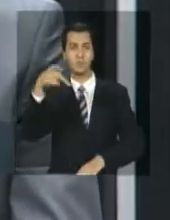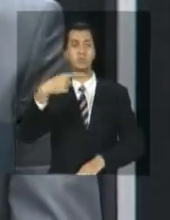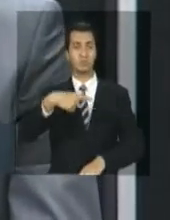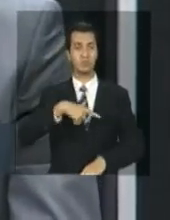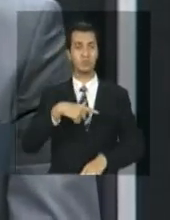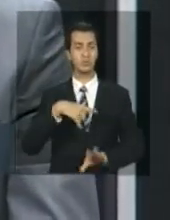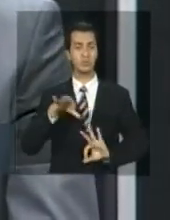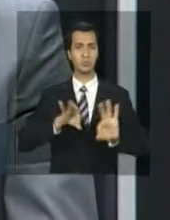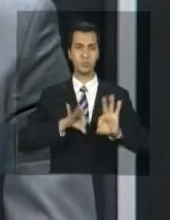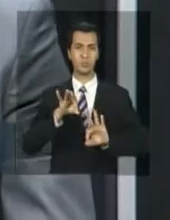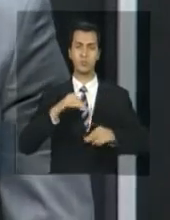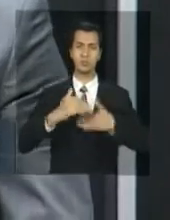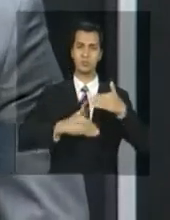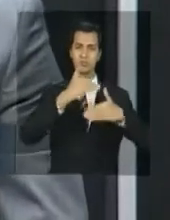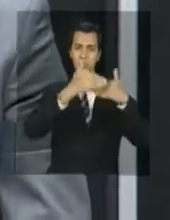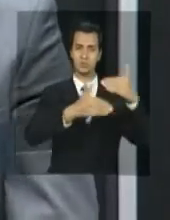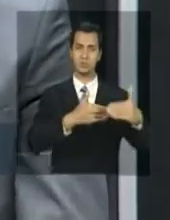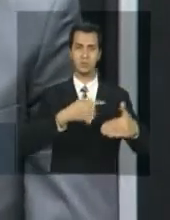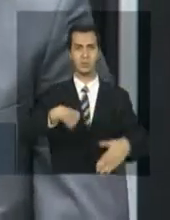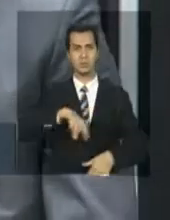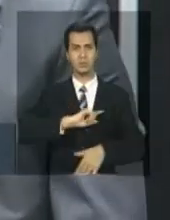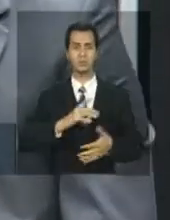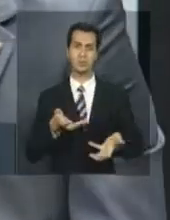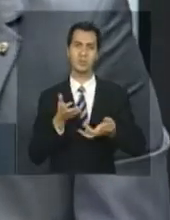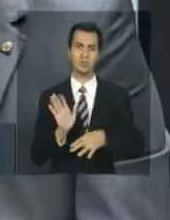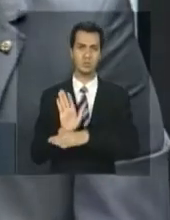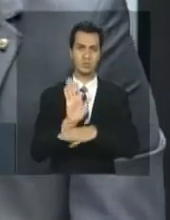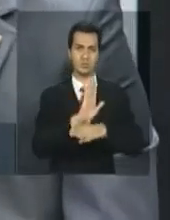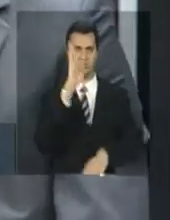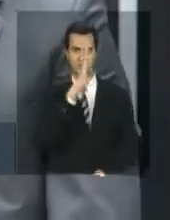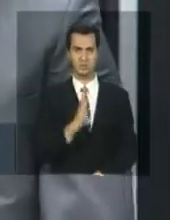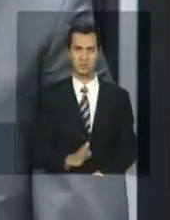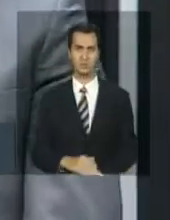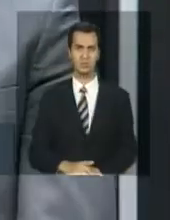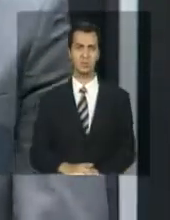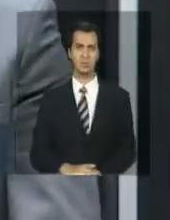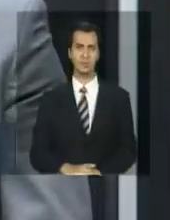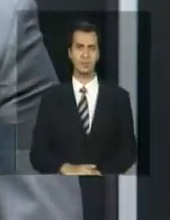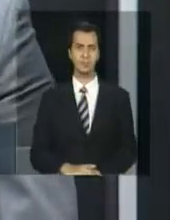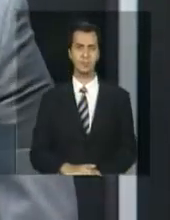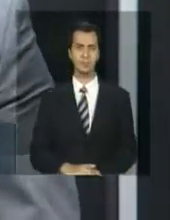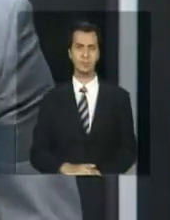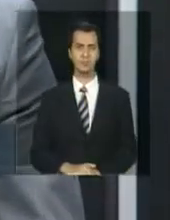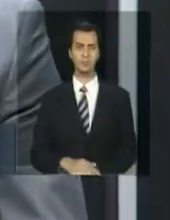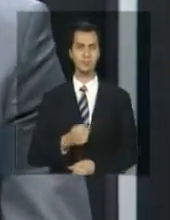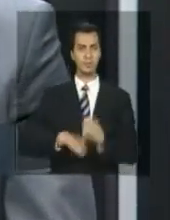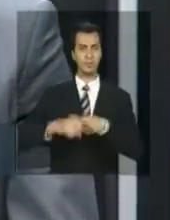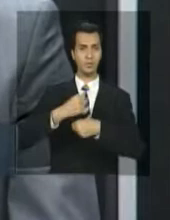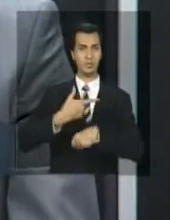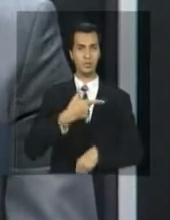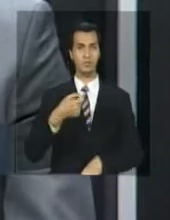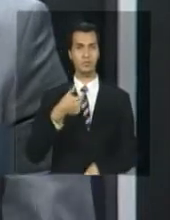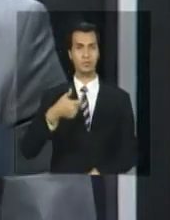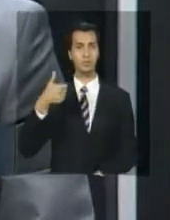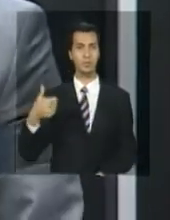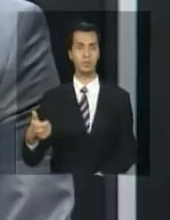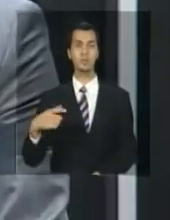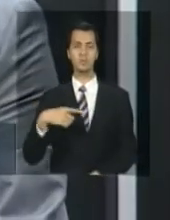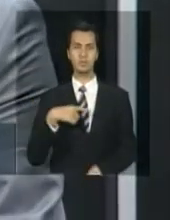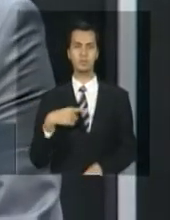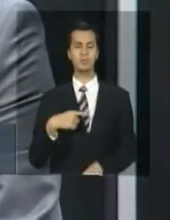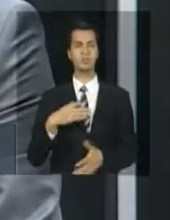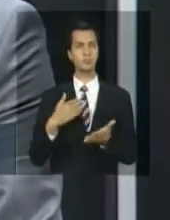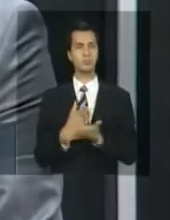do projeto de desenvolvimento que queremos para o Brasil. Aprovamos em 2011 a